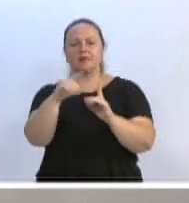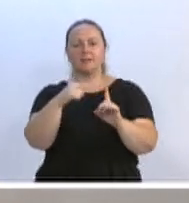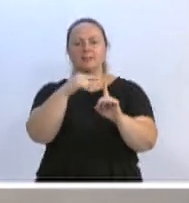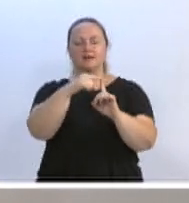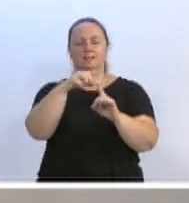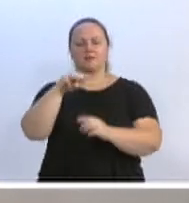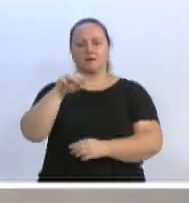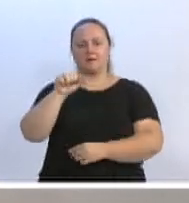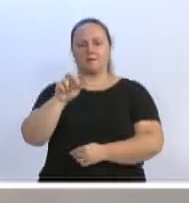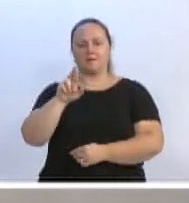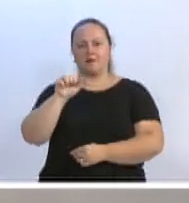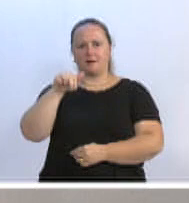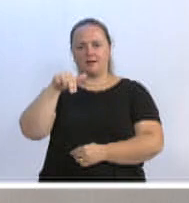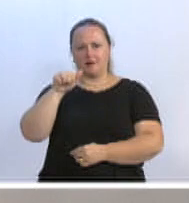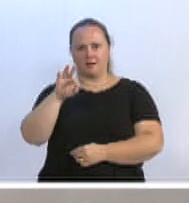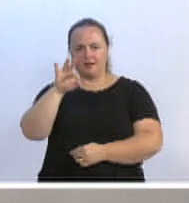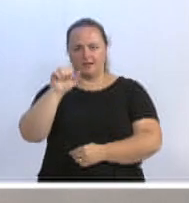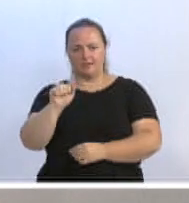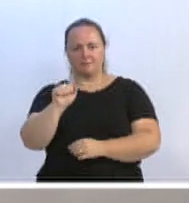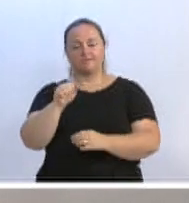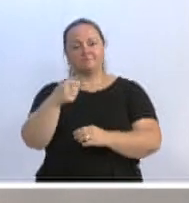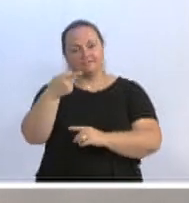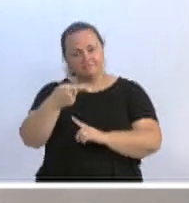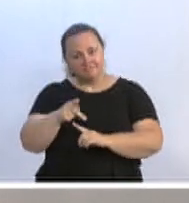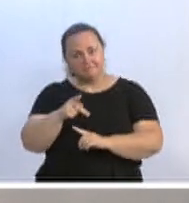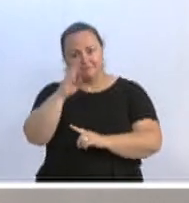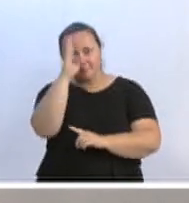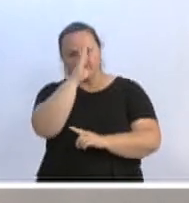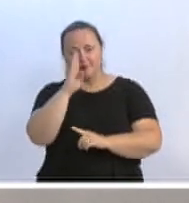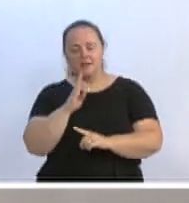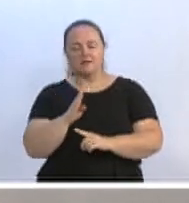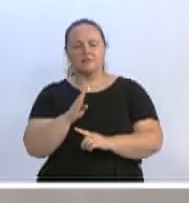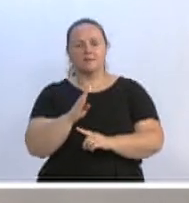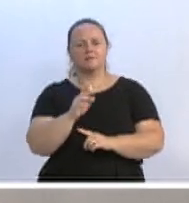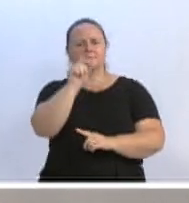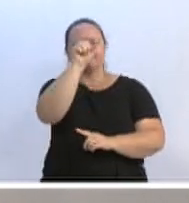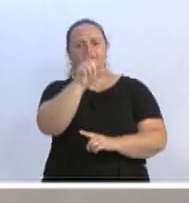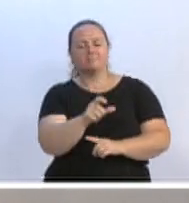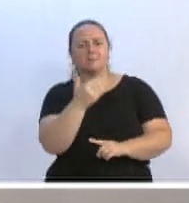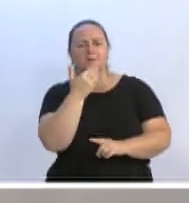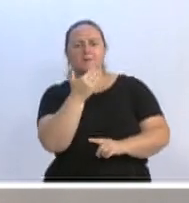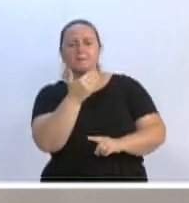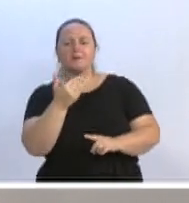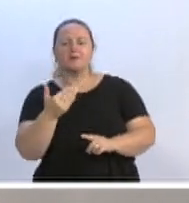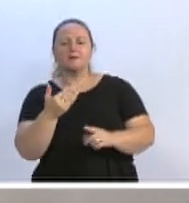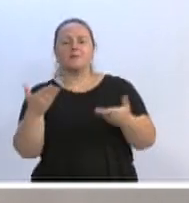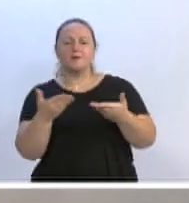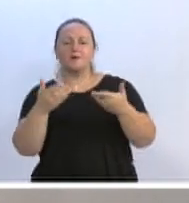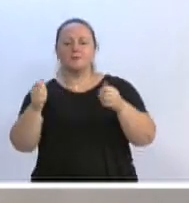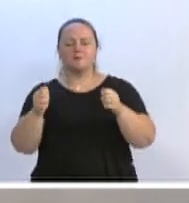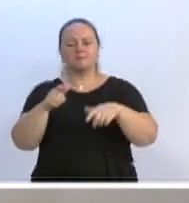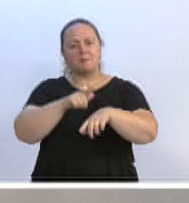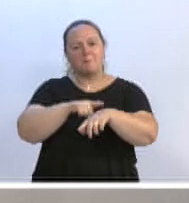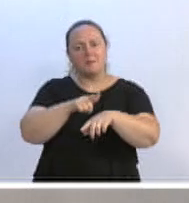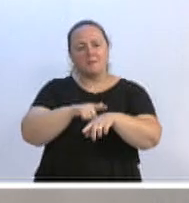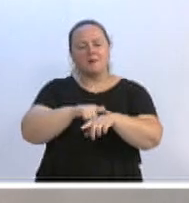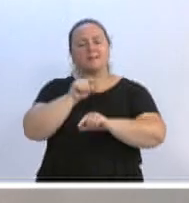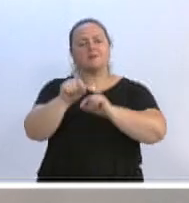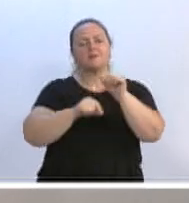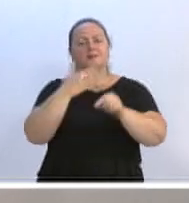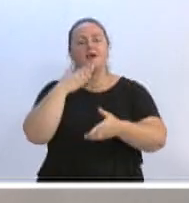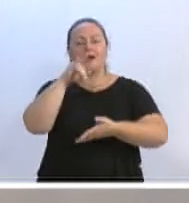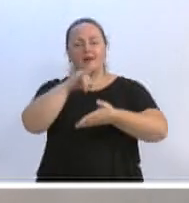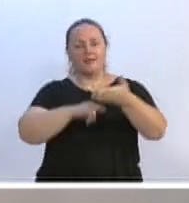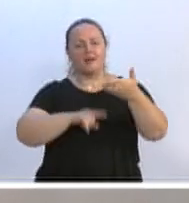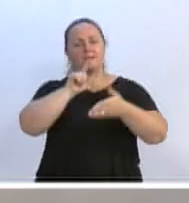Maranata no Brasil. Essa sessão foi solicitada pelo vereador Marcos da Rosa, por meio do requerimento de